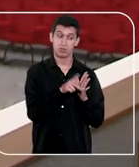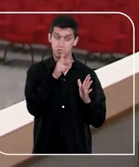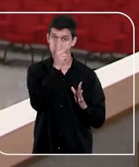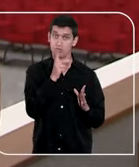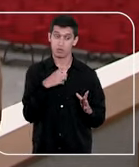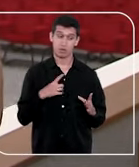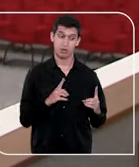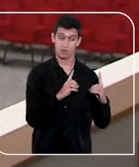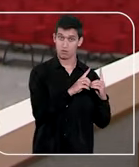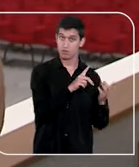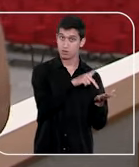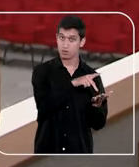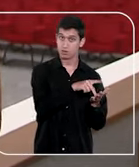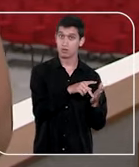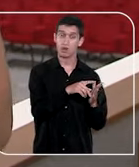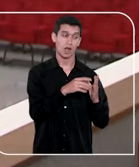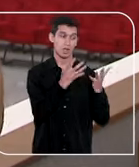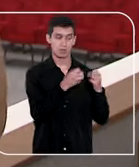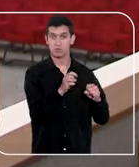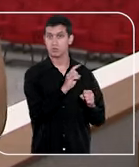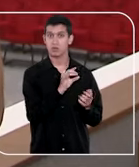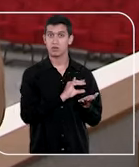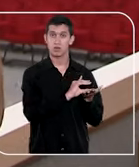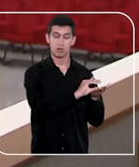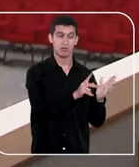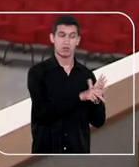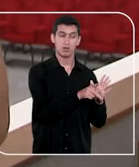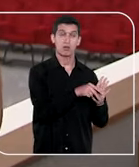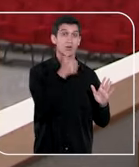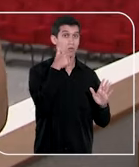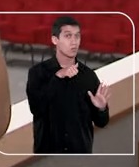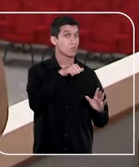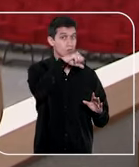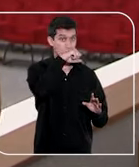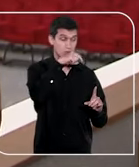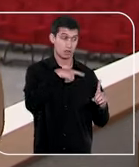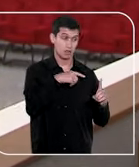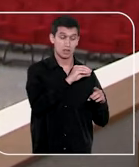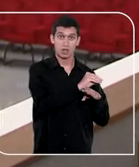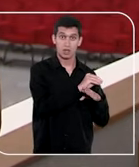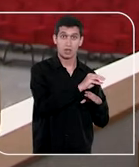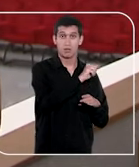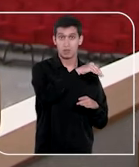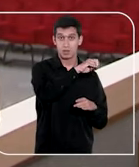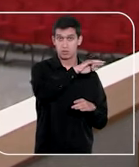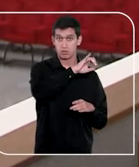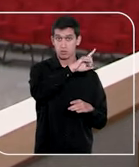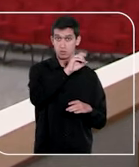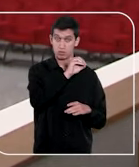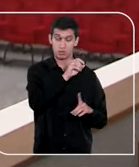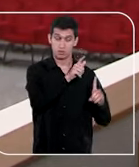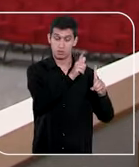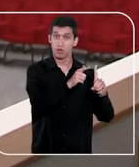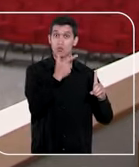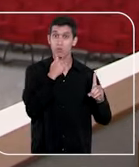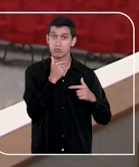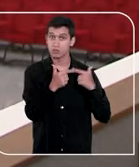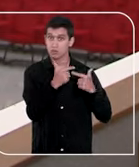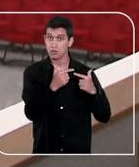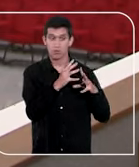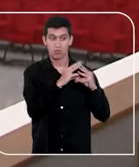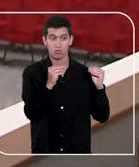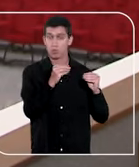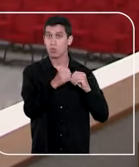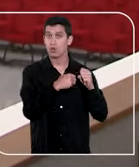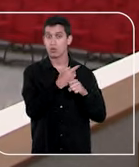vínculo afetivo, negou indenização à suposta mãe de criação de Amarildo de Souza. O pedreiro desapareceu em